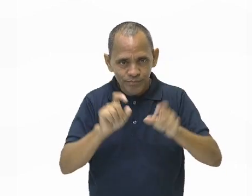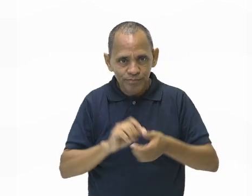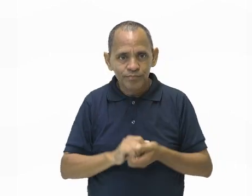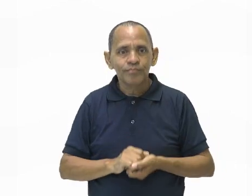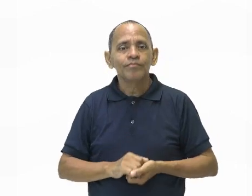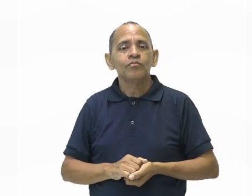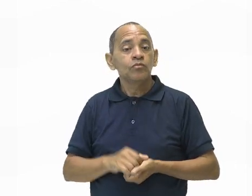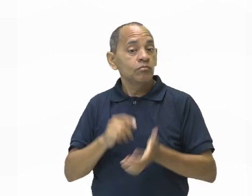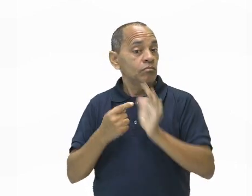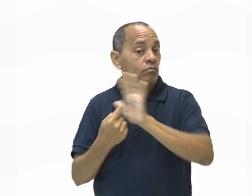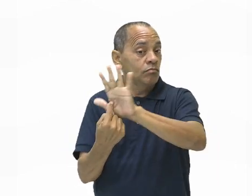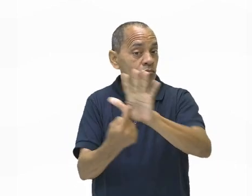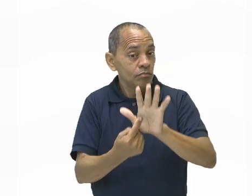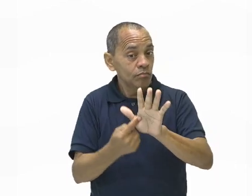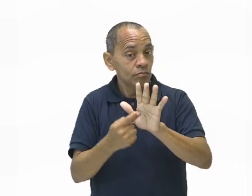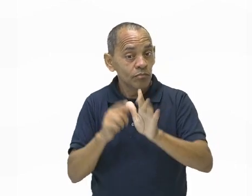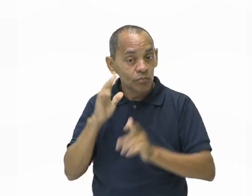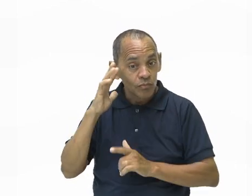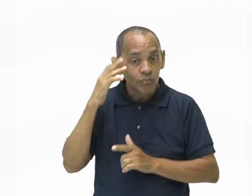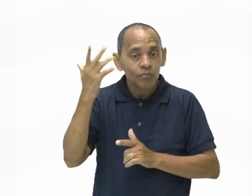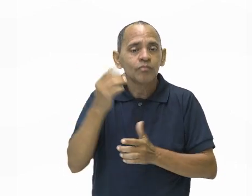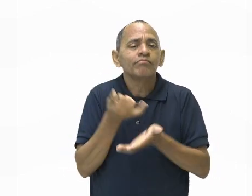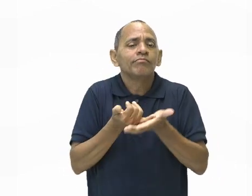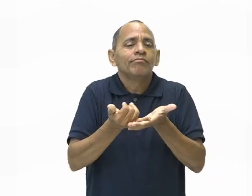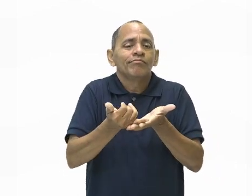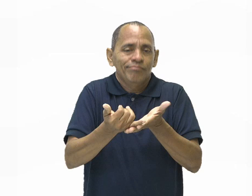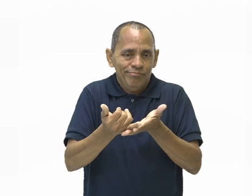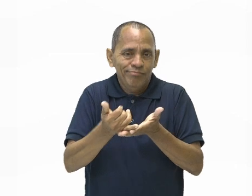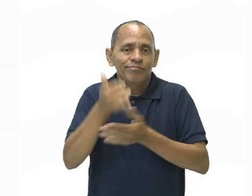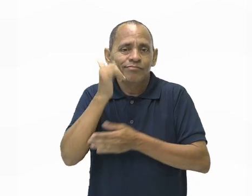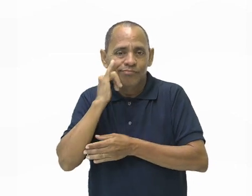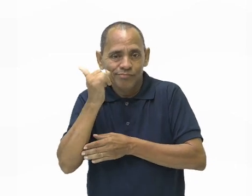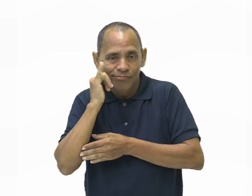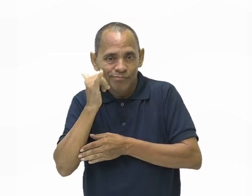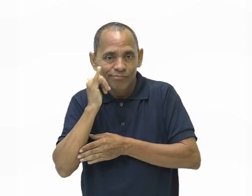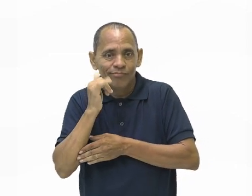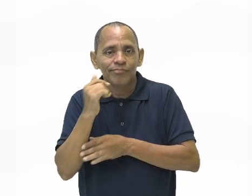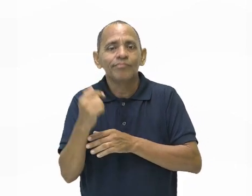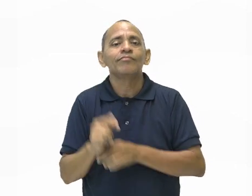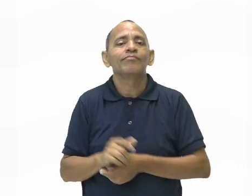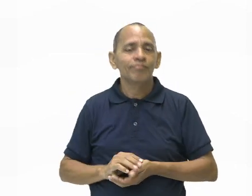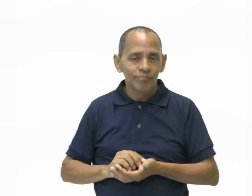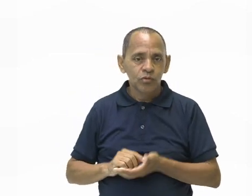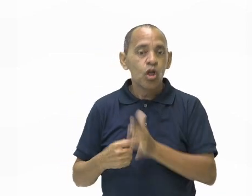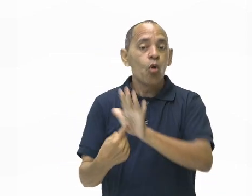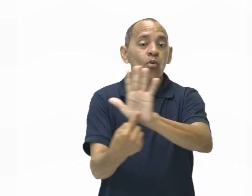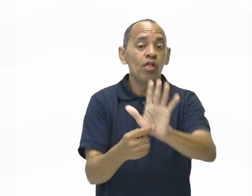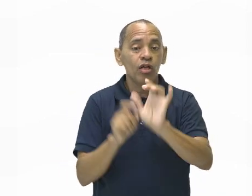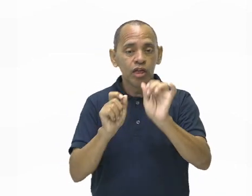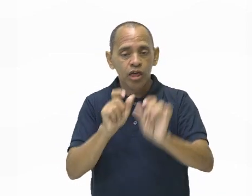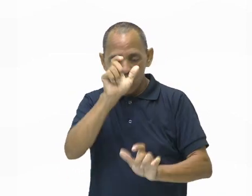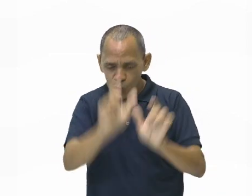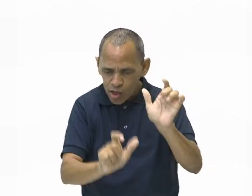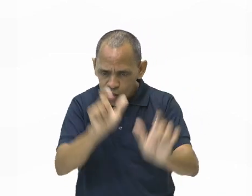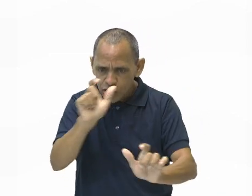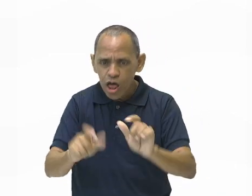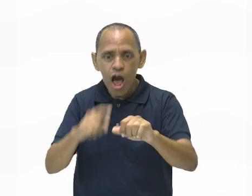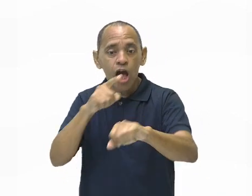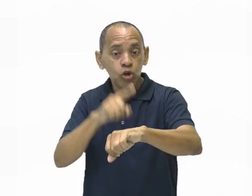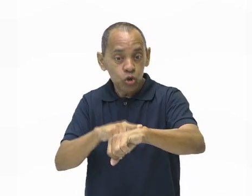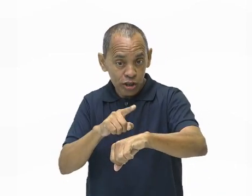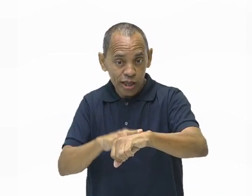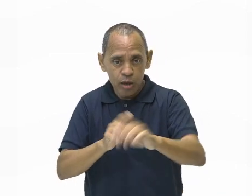a situação que dará início à narrativa, apresentando os personagens, o tempo e o espaço,